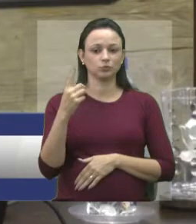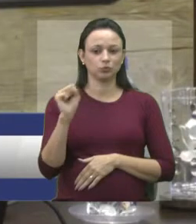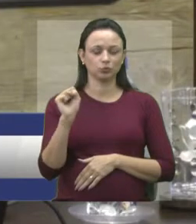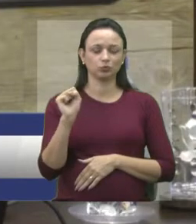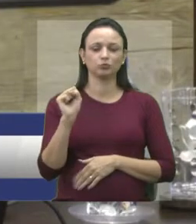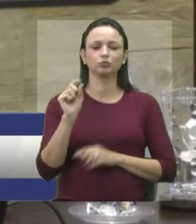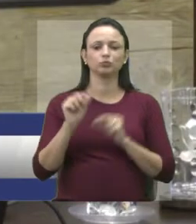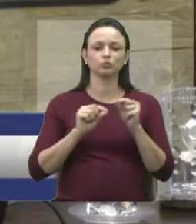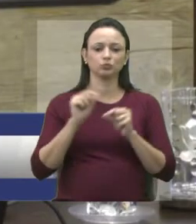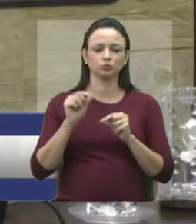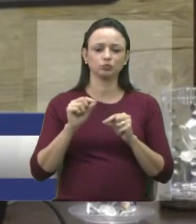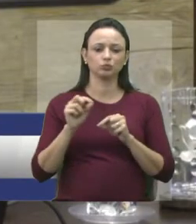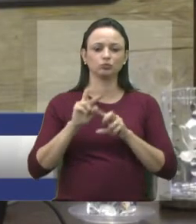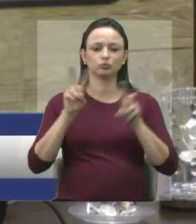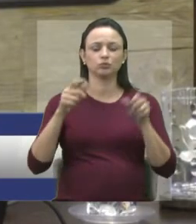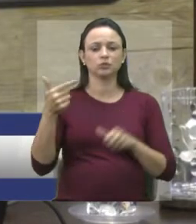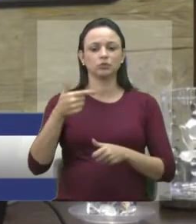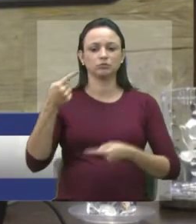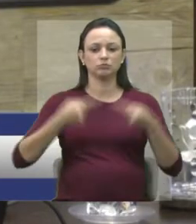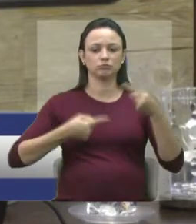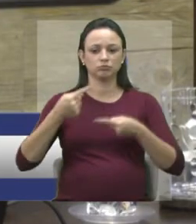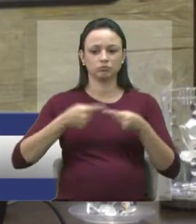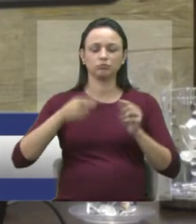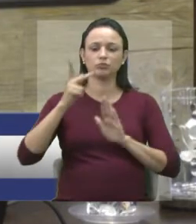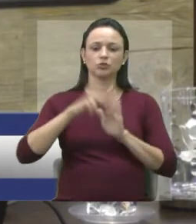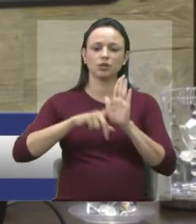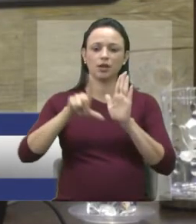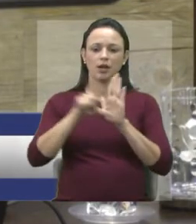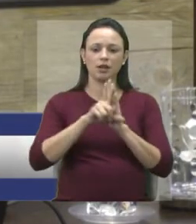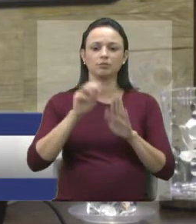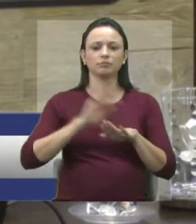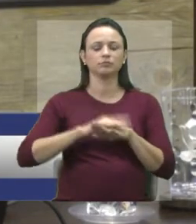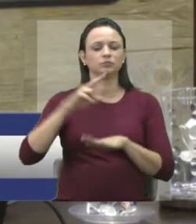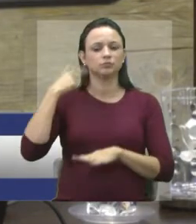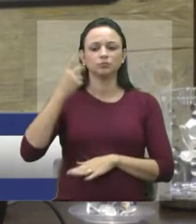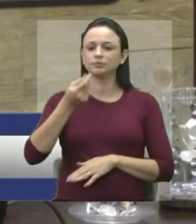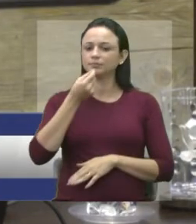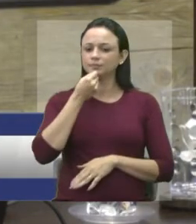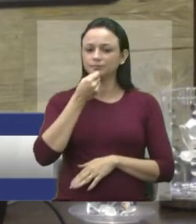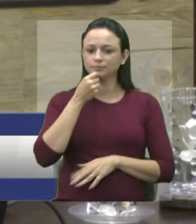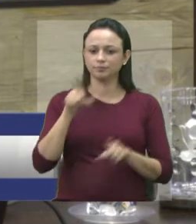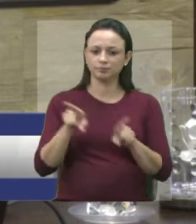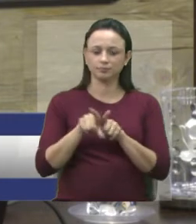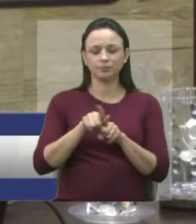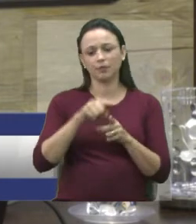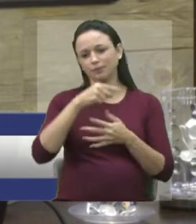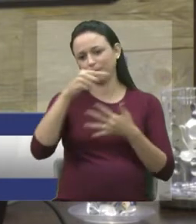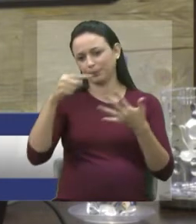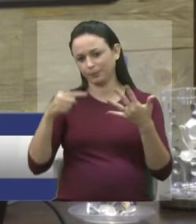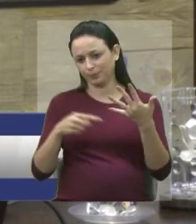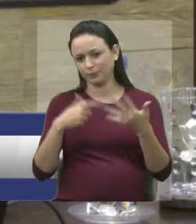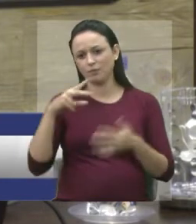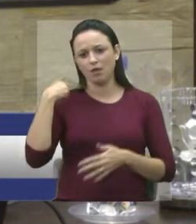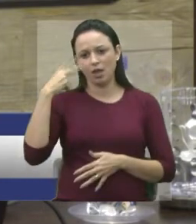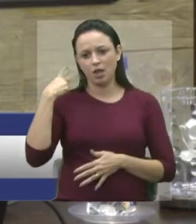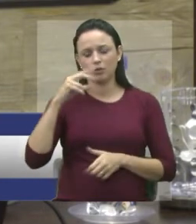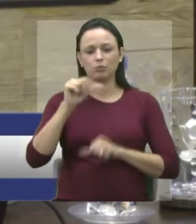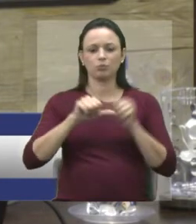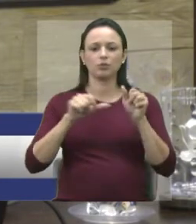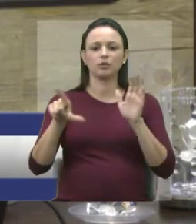38/2018. Segunda discussão do projeto de lei de iniciativa dos vereadores Luiz Henrique Chupeta e outros, que altera a lei